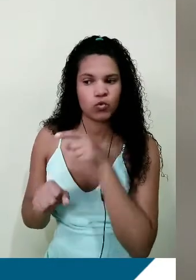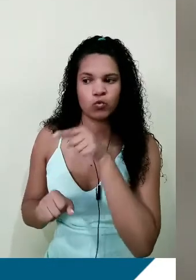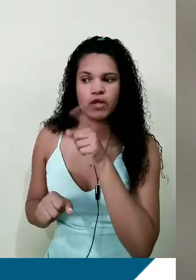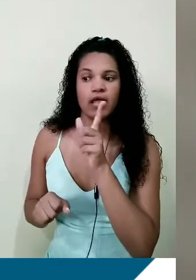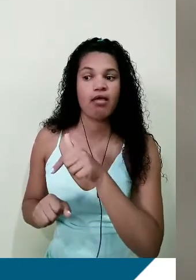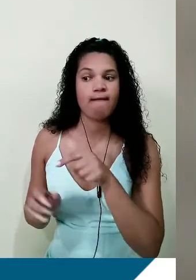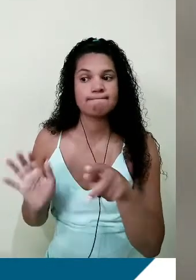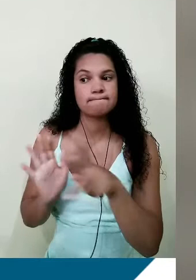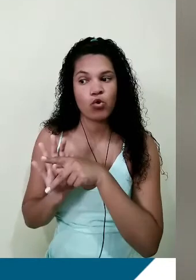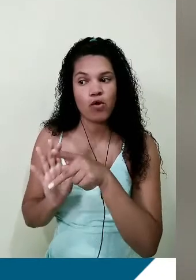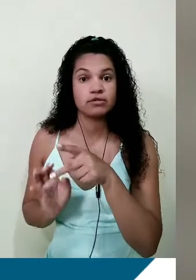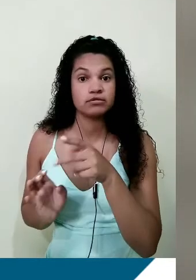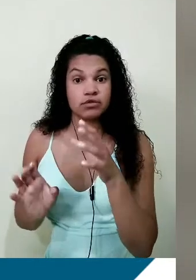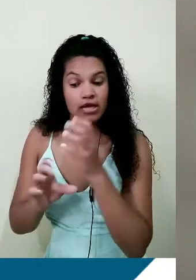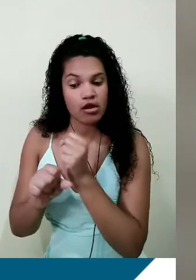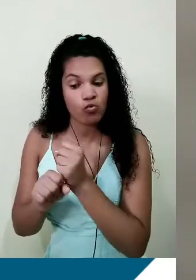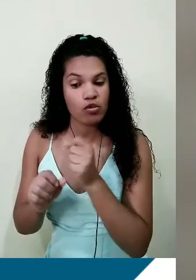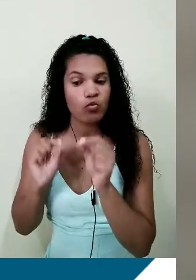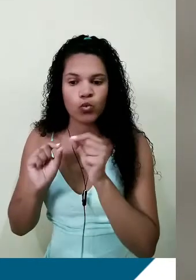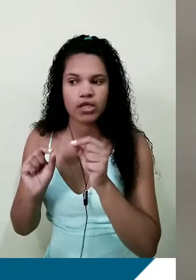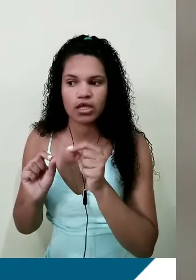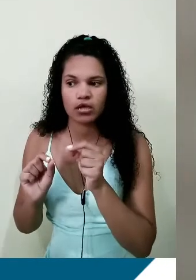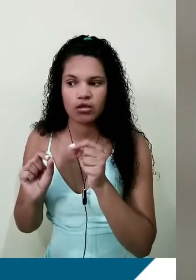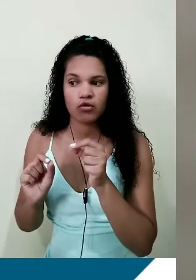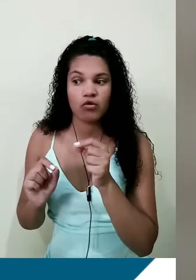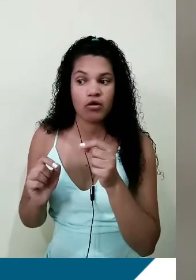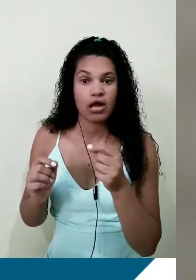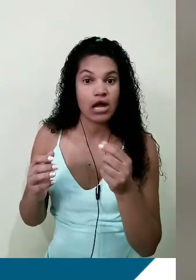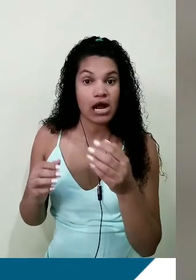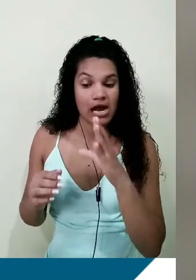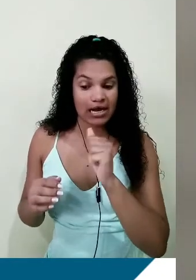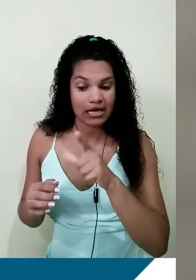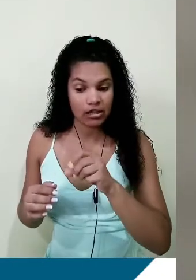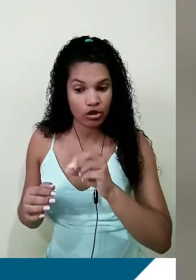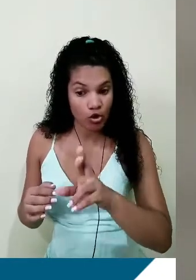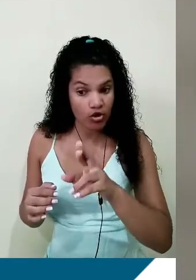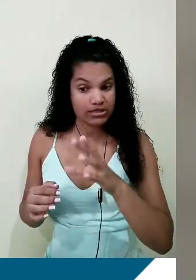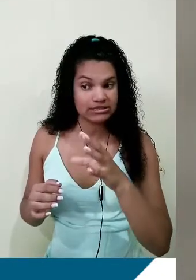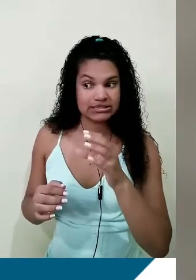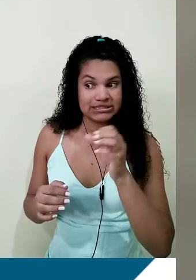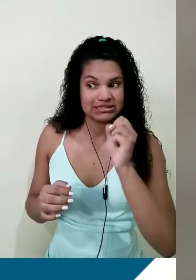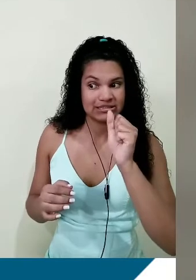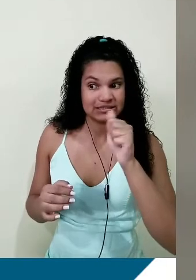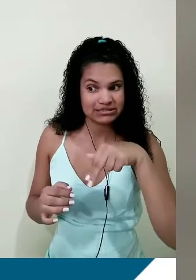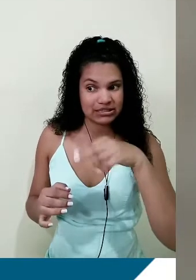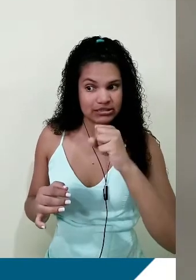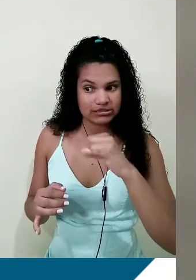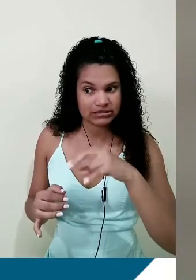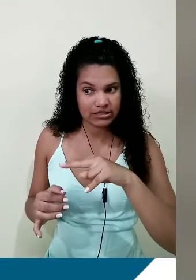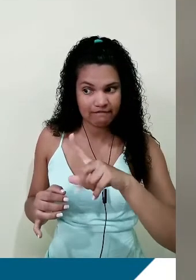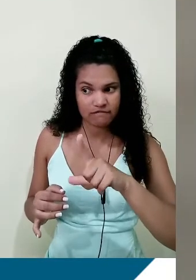calor sensível, a quantidade de calor sensível, que pode ser apelidada de equação